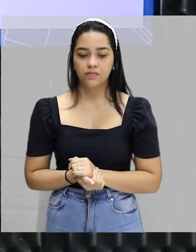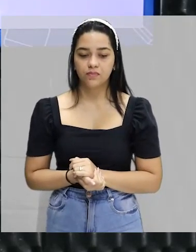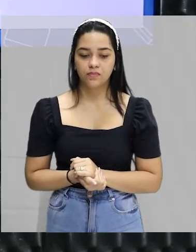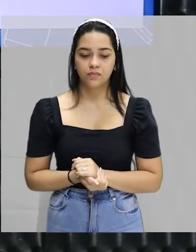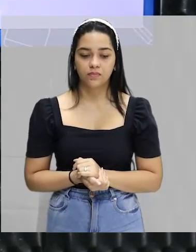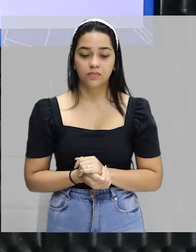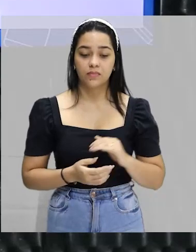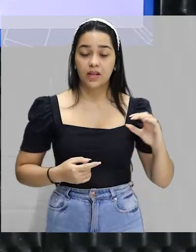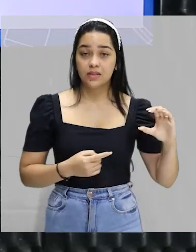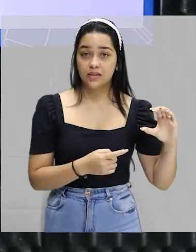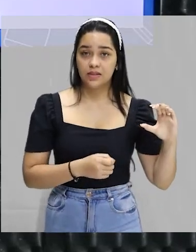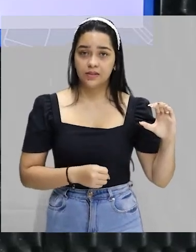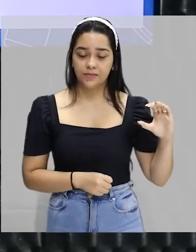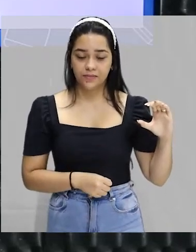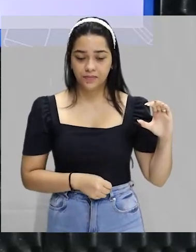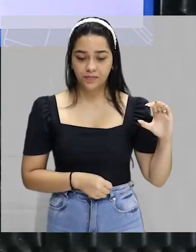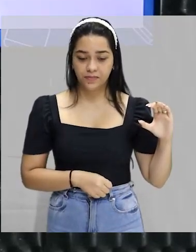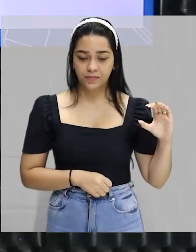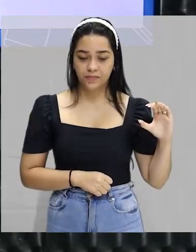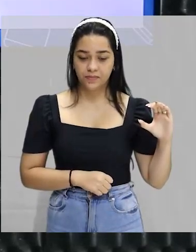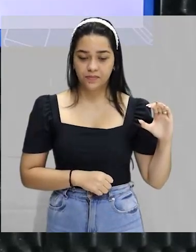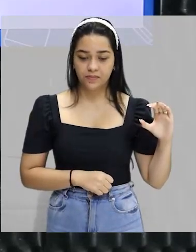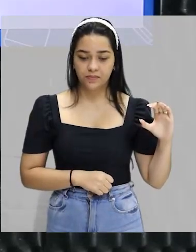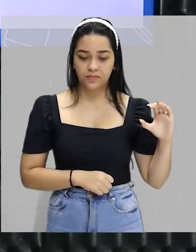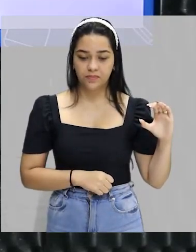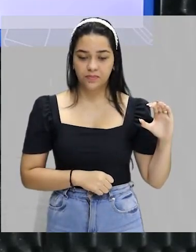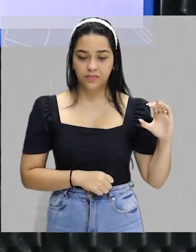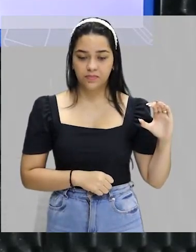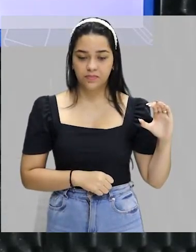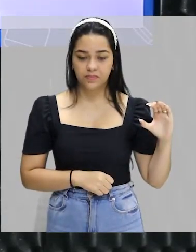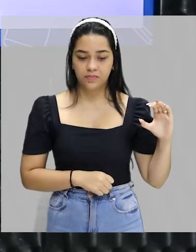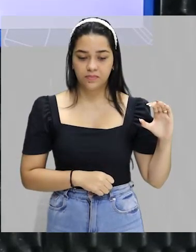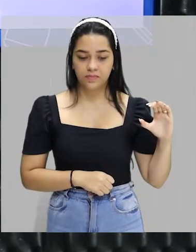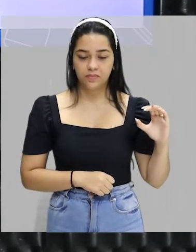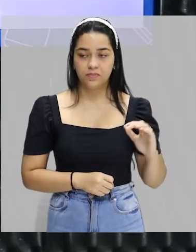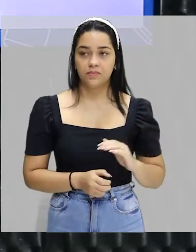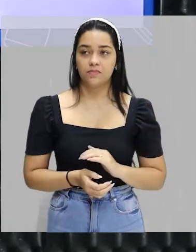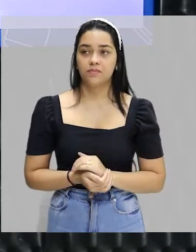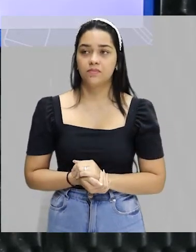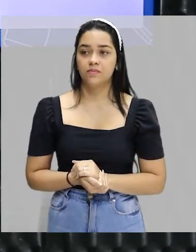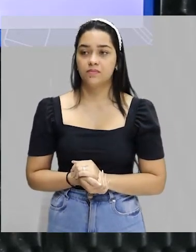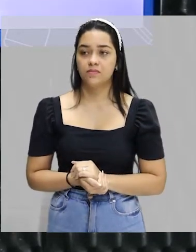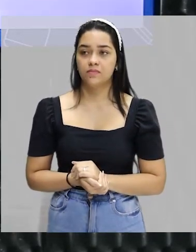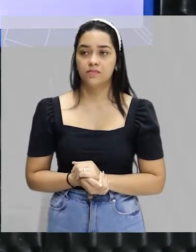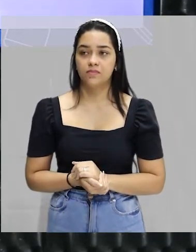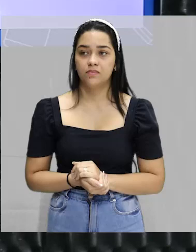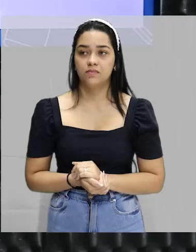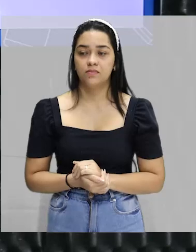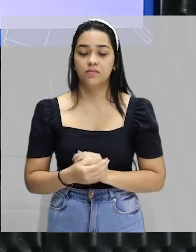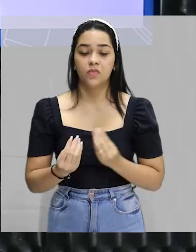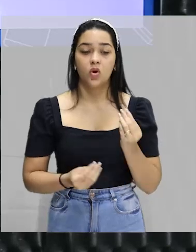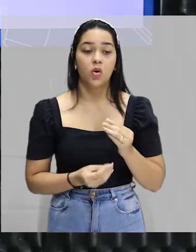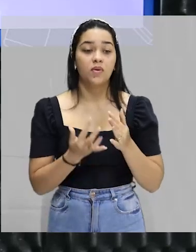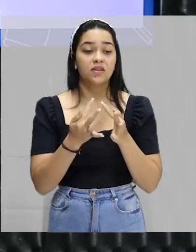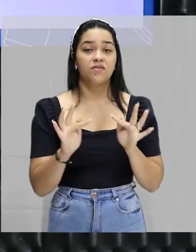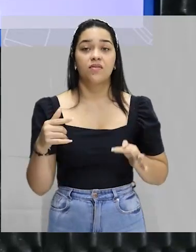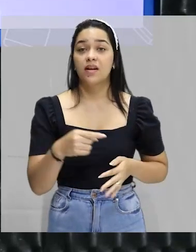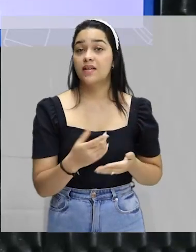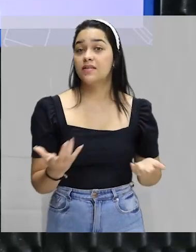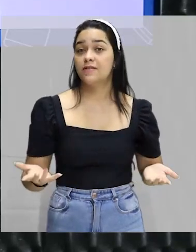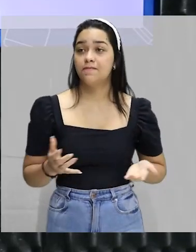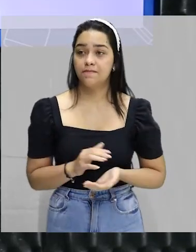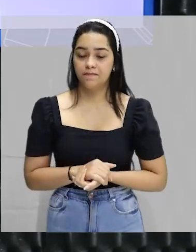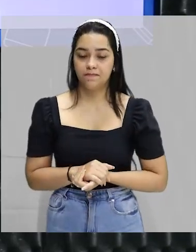Na voz passiva, o agente da passiva seria este. E aí? Como é que essa frase ficaria na voz